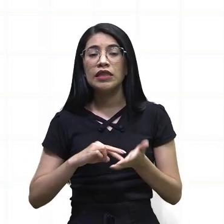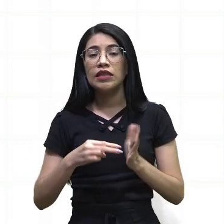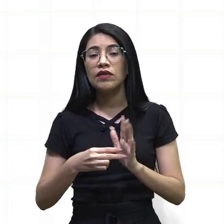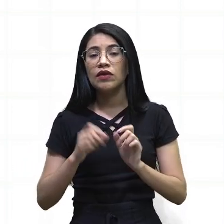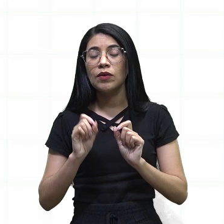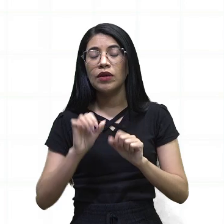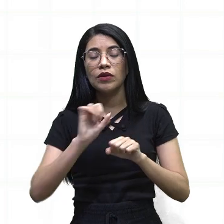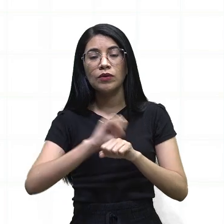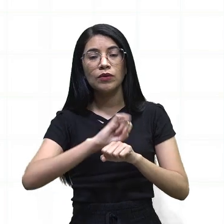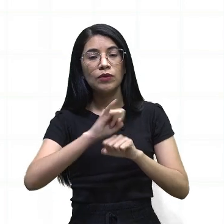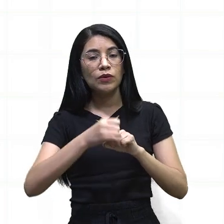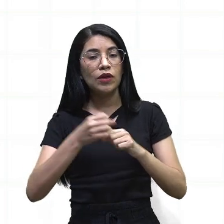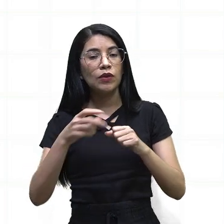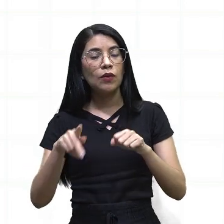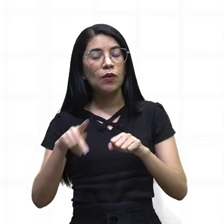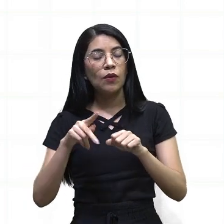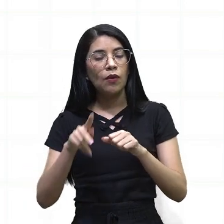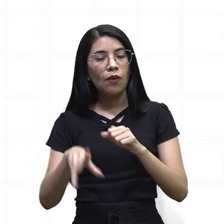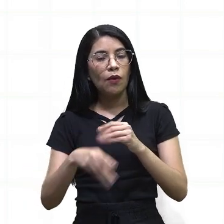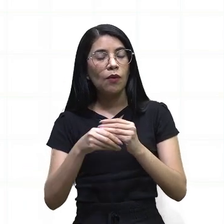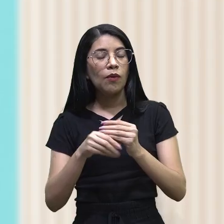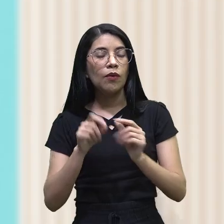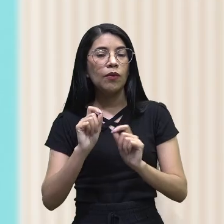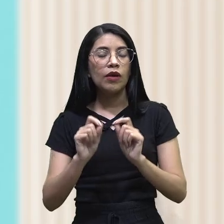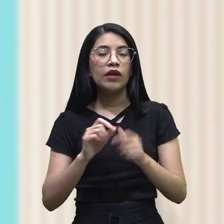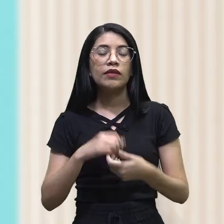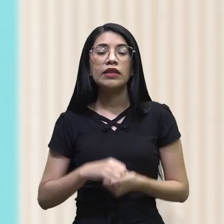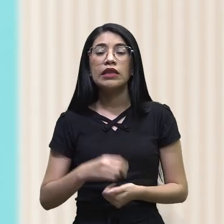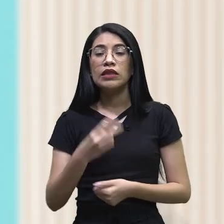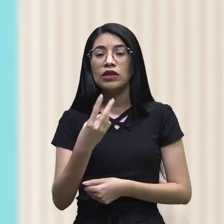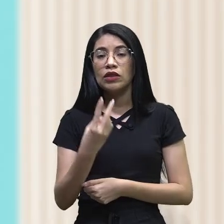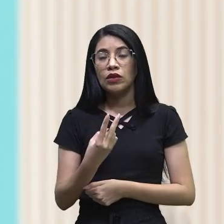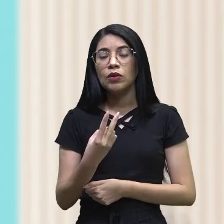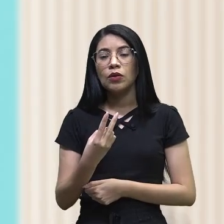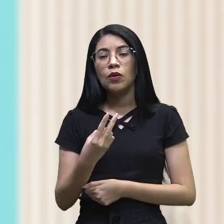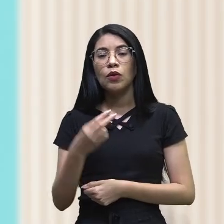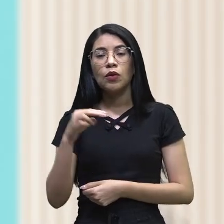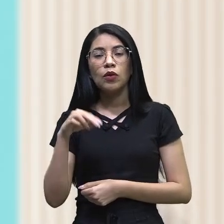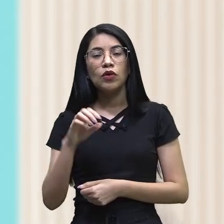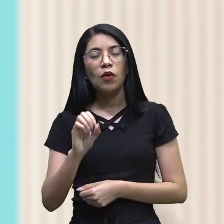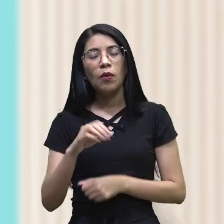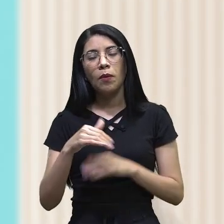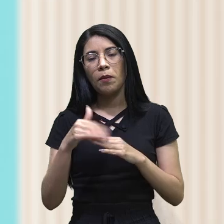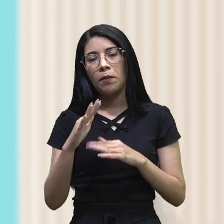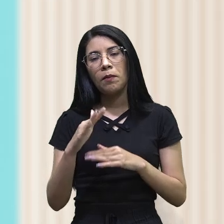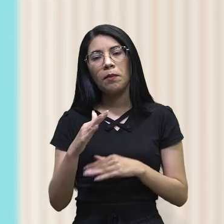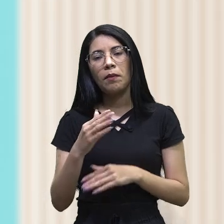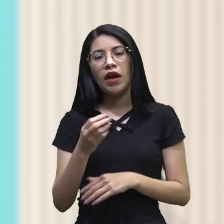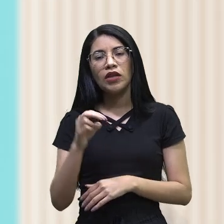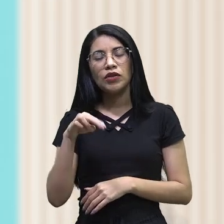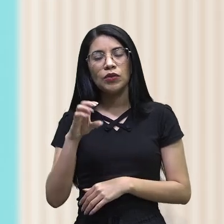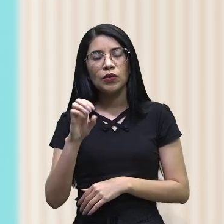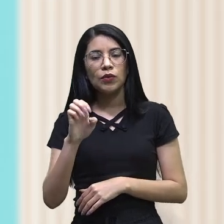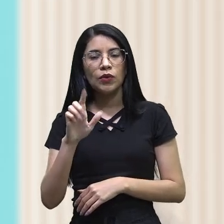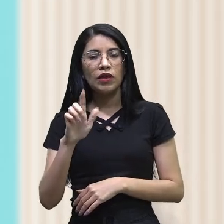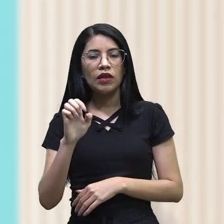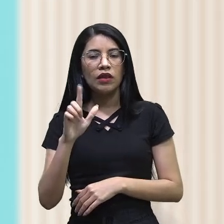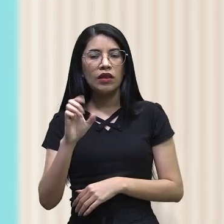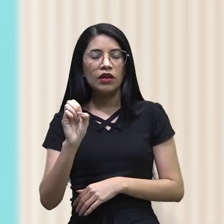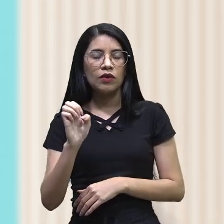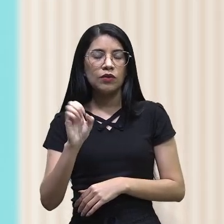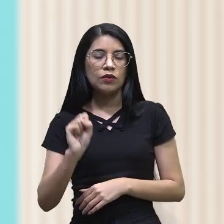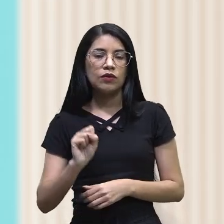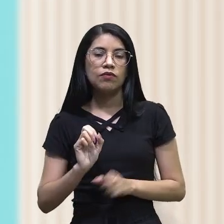Sujeito composto é quando nós vamos ter dois, certo? Ou mais núcleos, tá bom? Então,